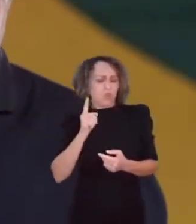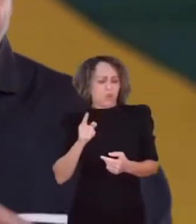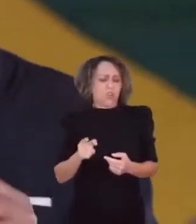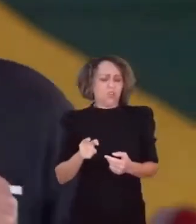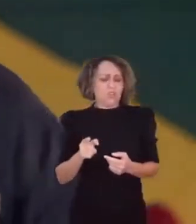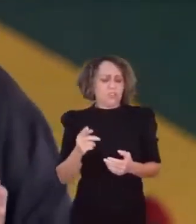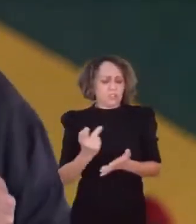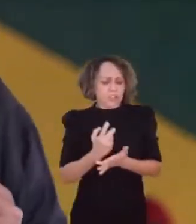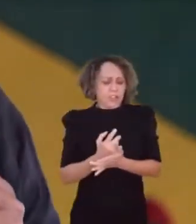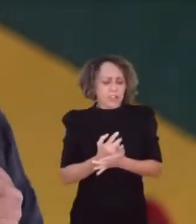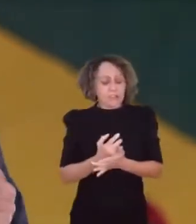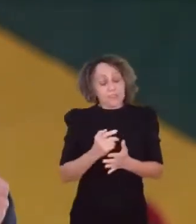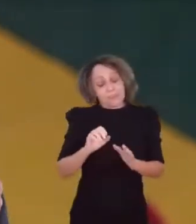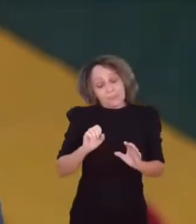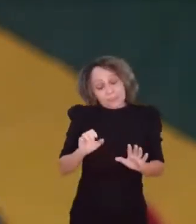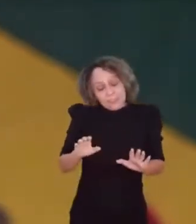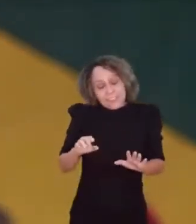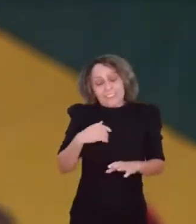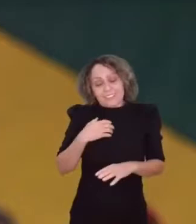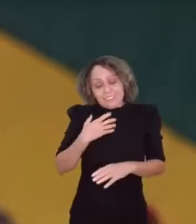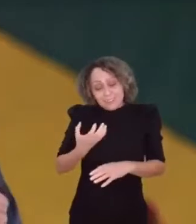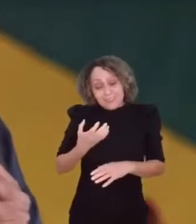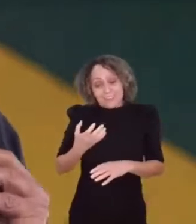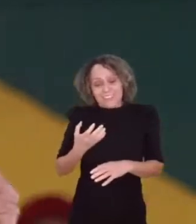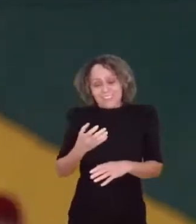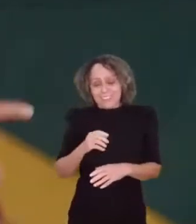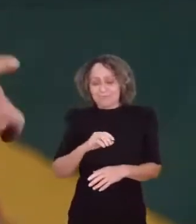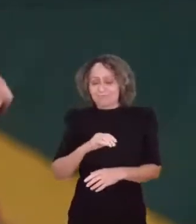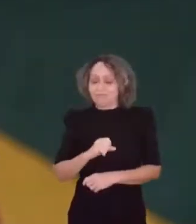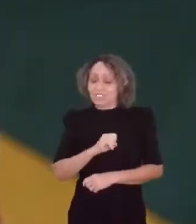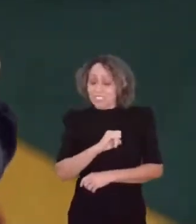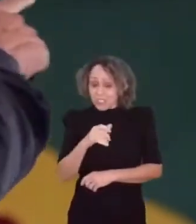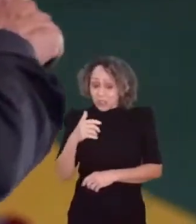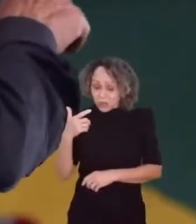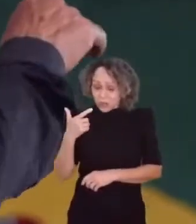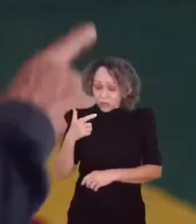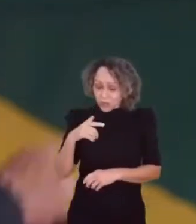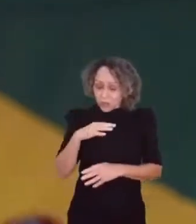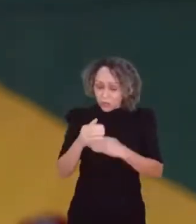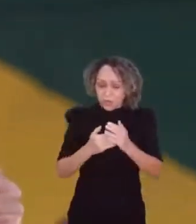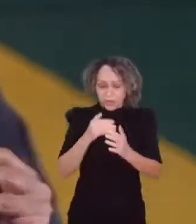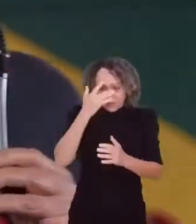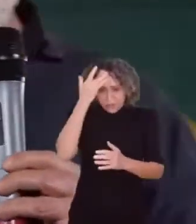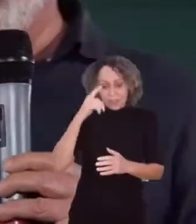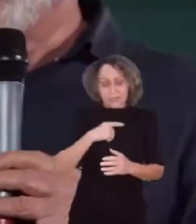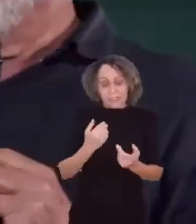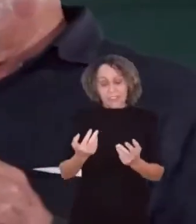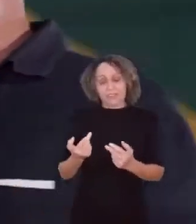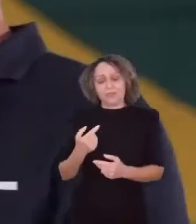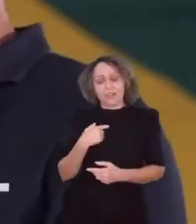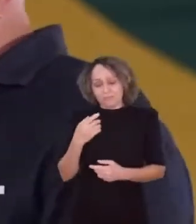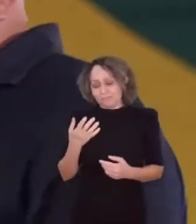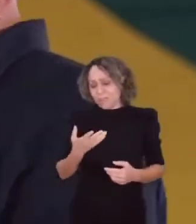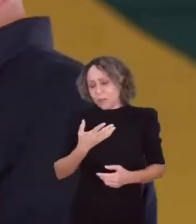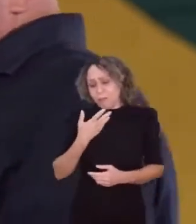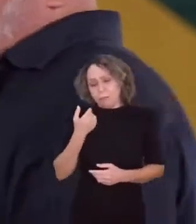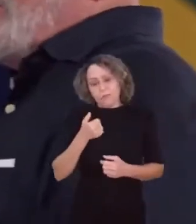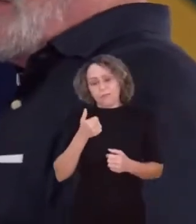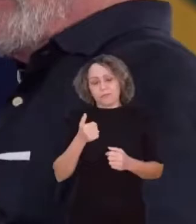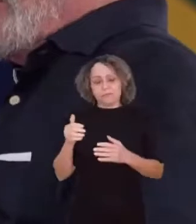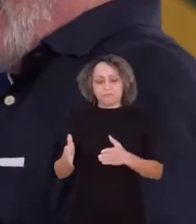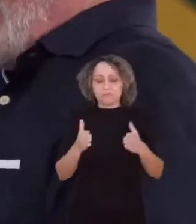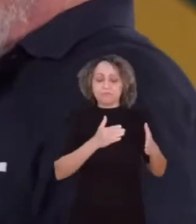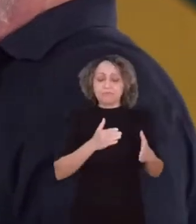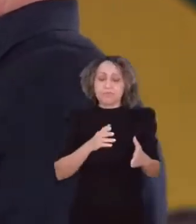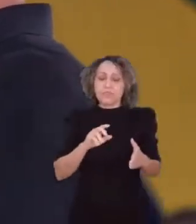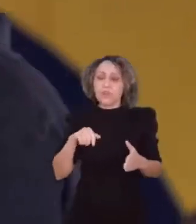ao movimento Sem Terra, meus agradecimentos. Eu, quando cheguei aqui, eu fui num departamento ali, vi uma quantidade de fotos, uma